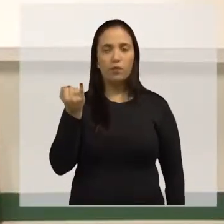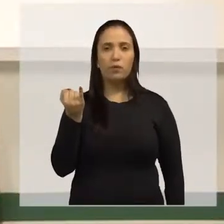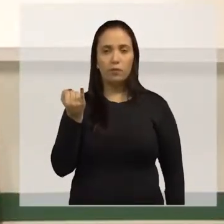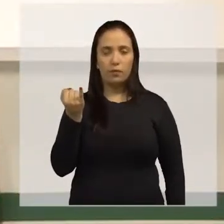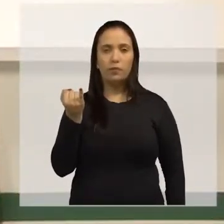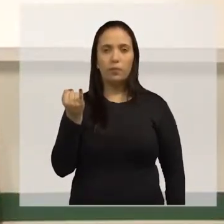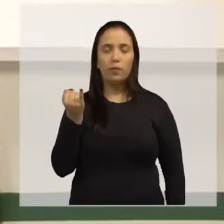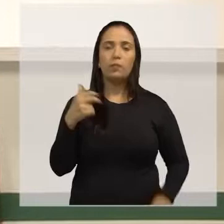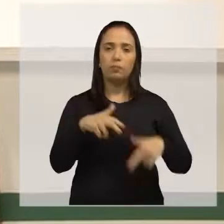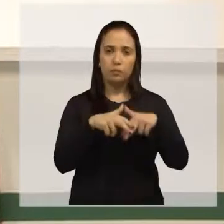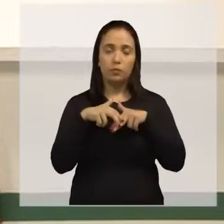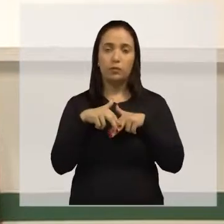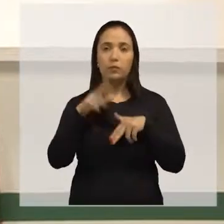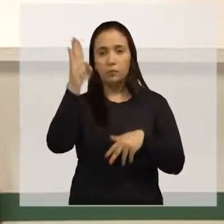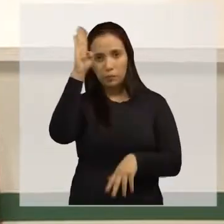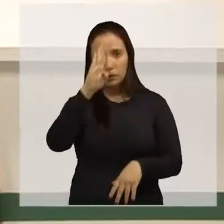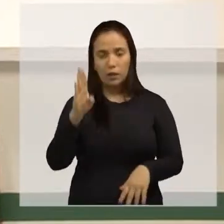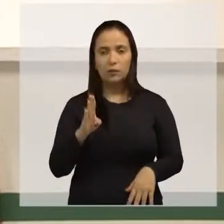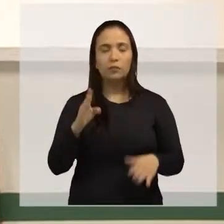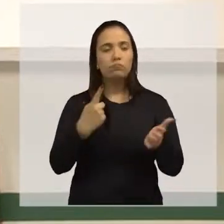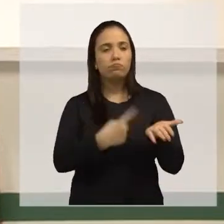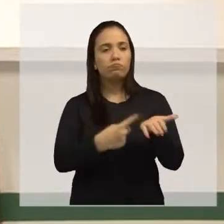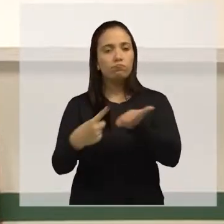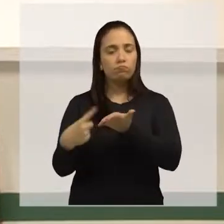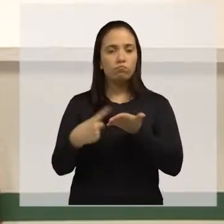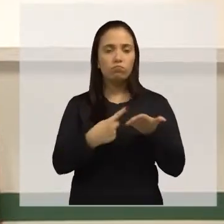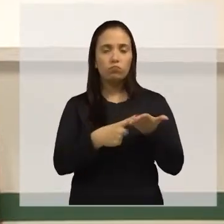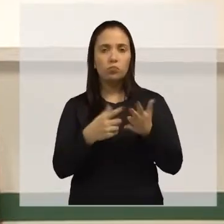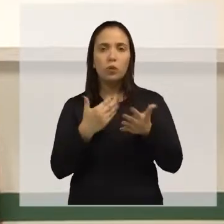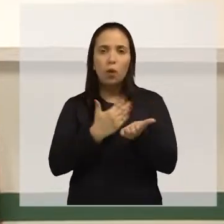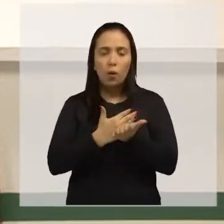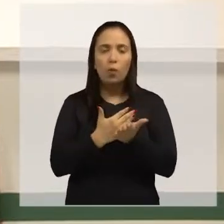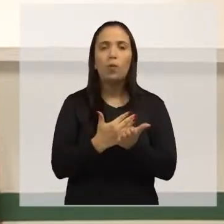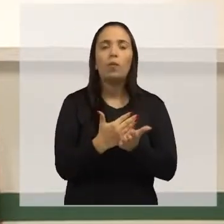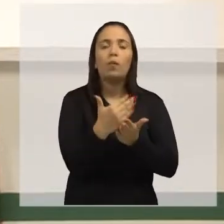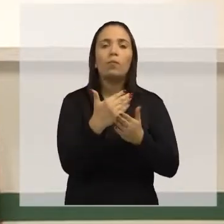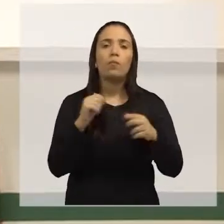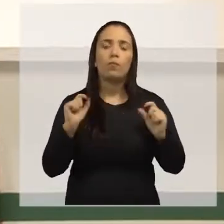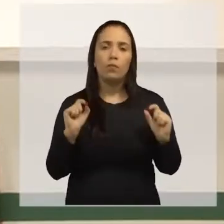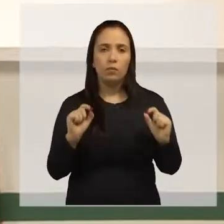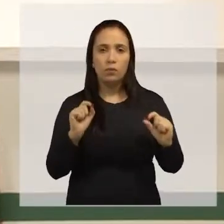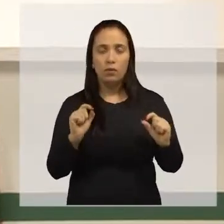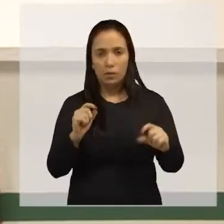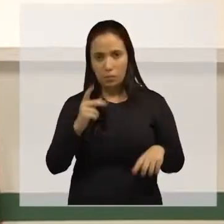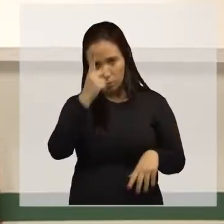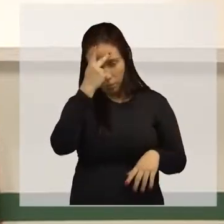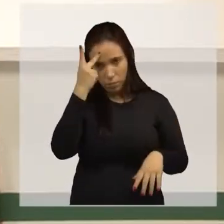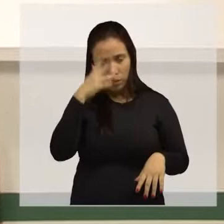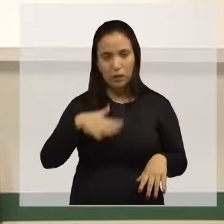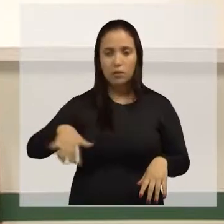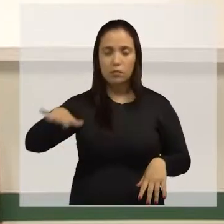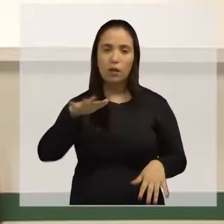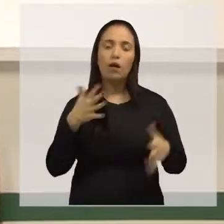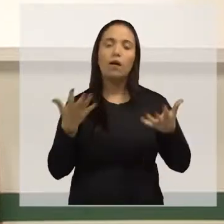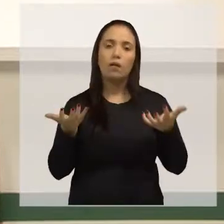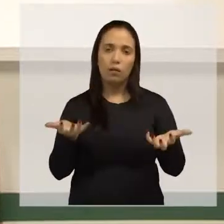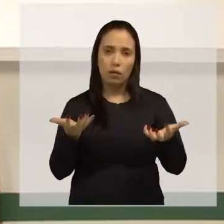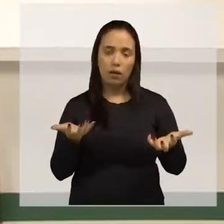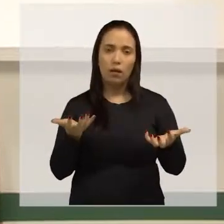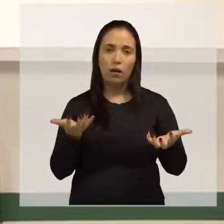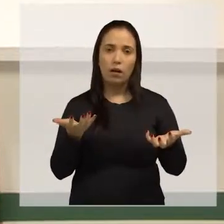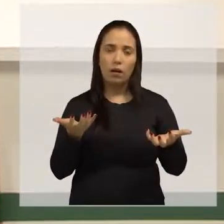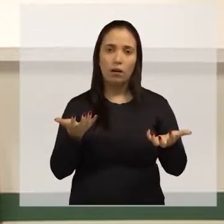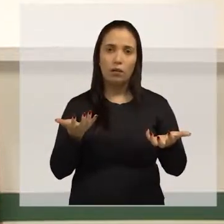cresceu no Brasil um movimento em que a população exige atitudes mais